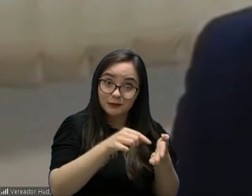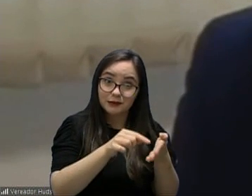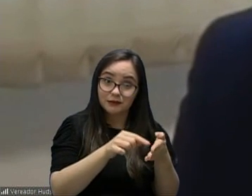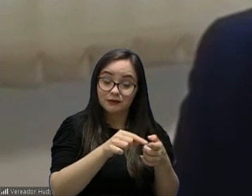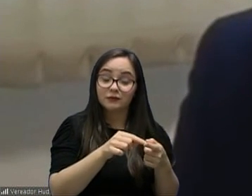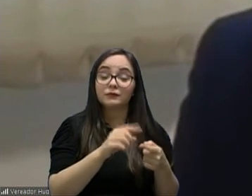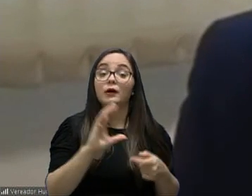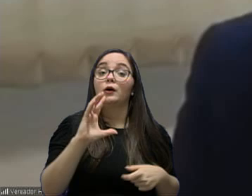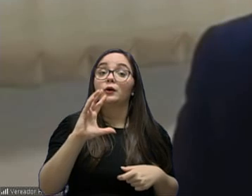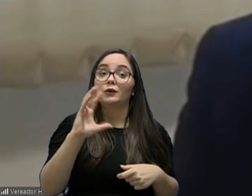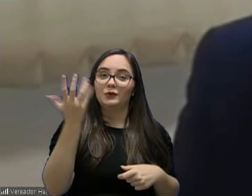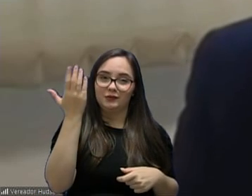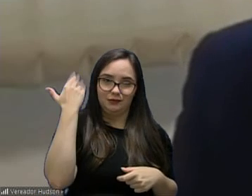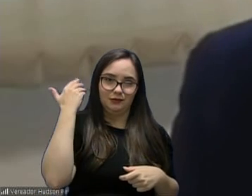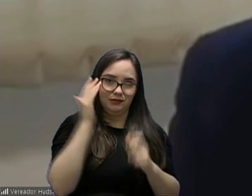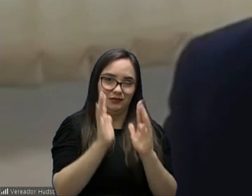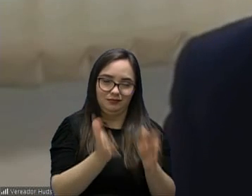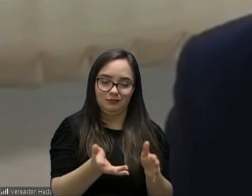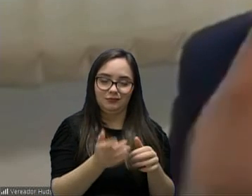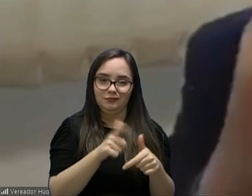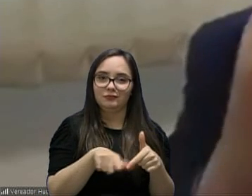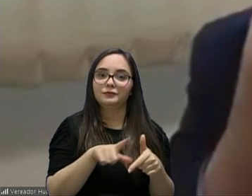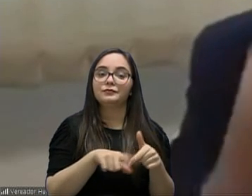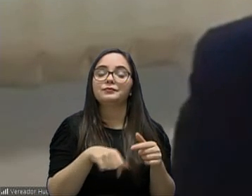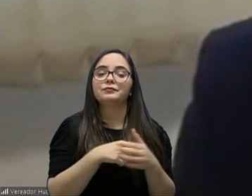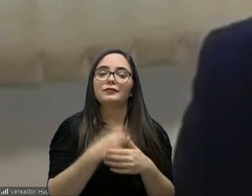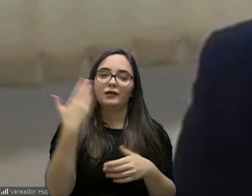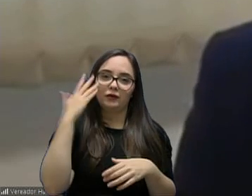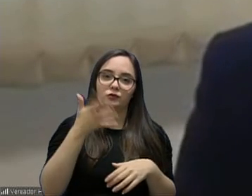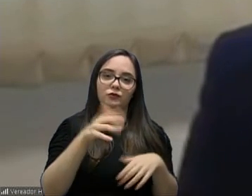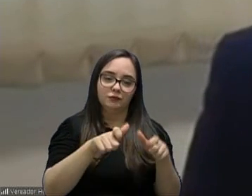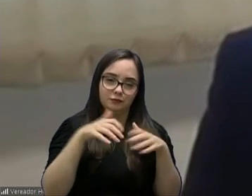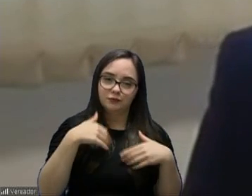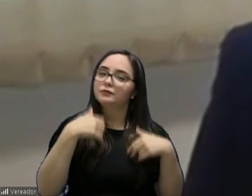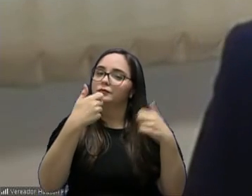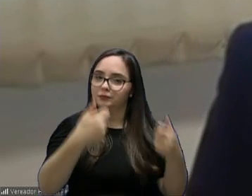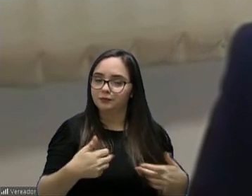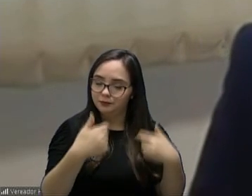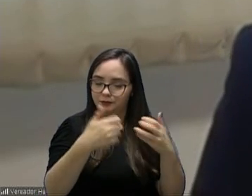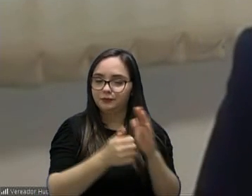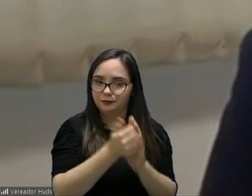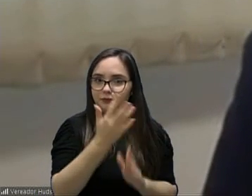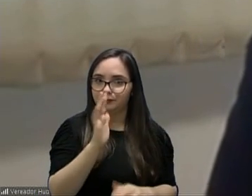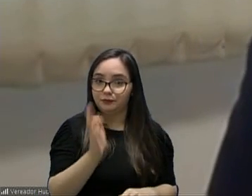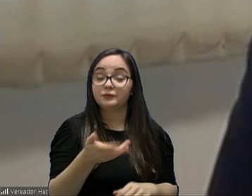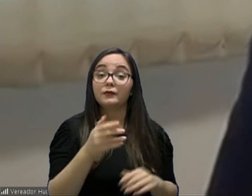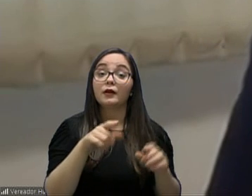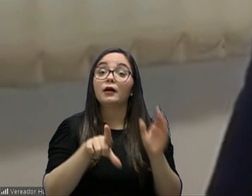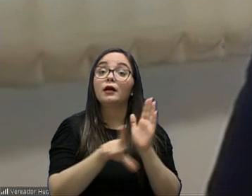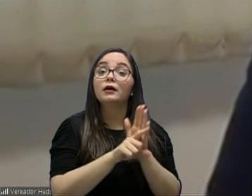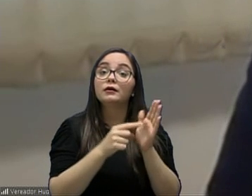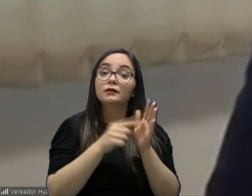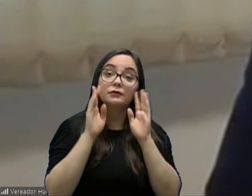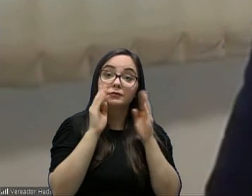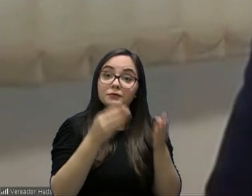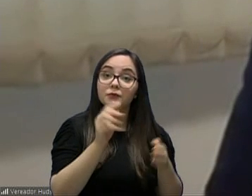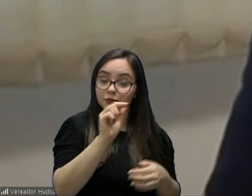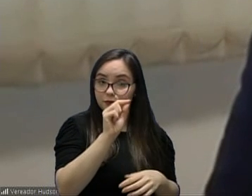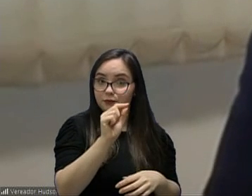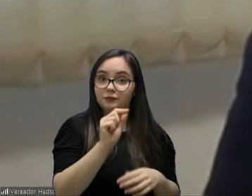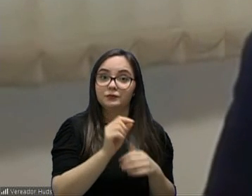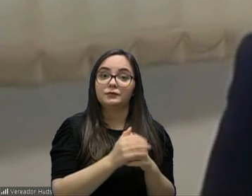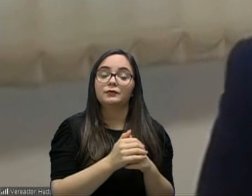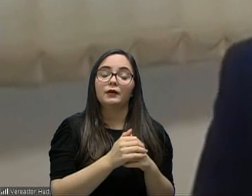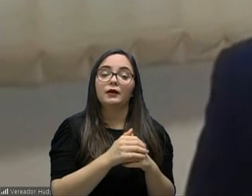aconteceu, eu já disse em algumas audiências públicas, e vou repetir, a lei específica se dá